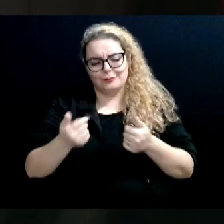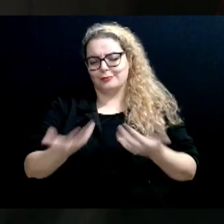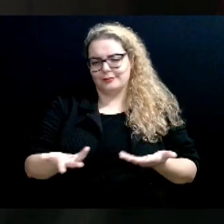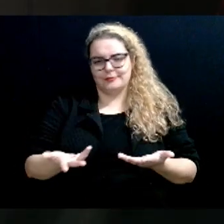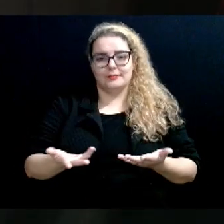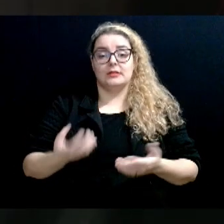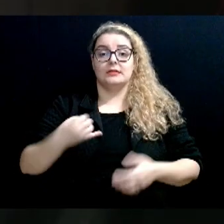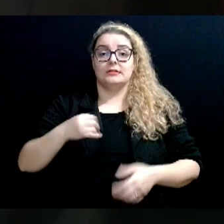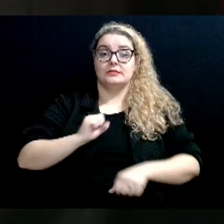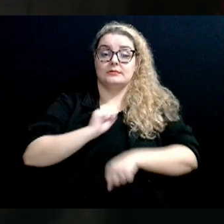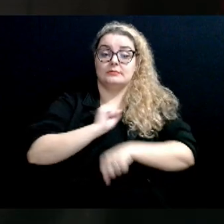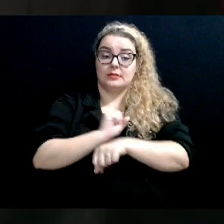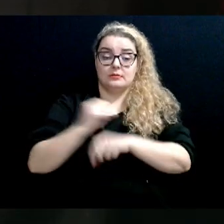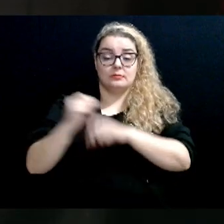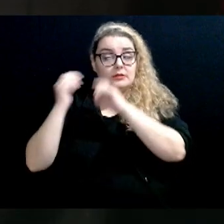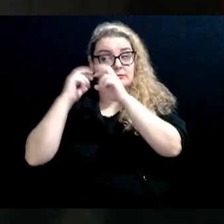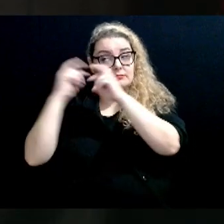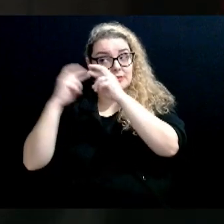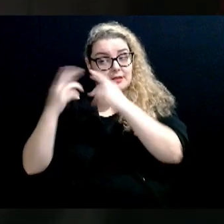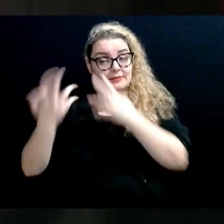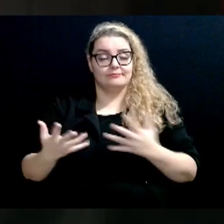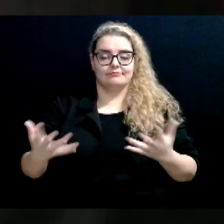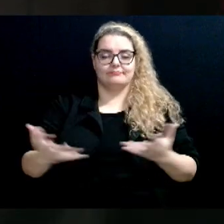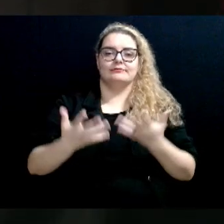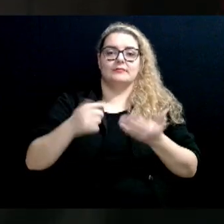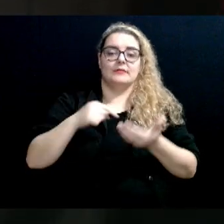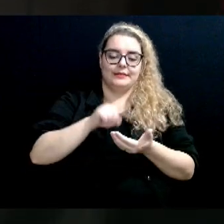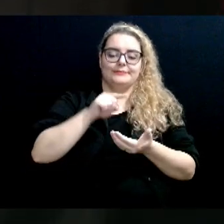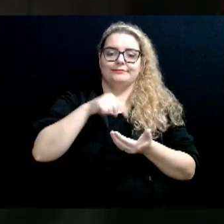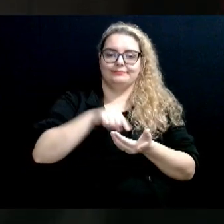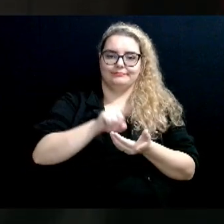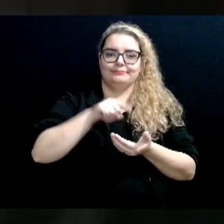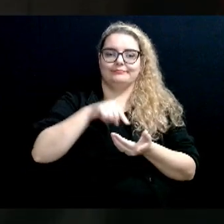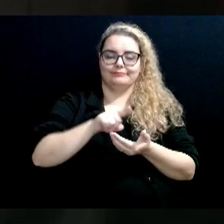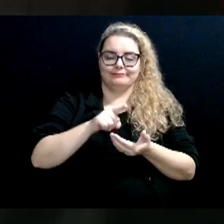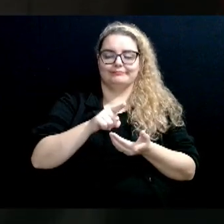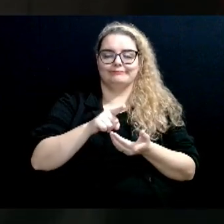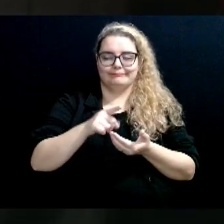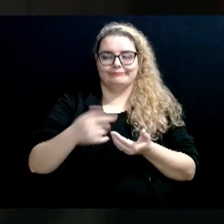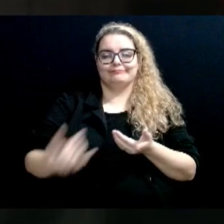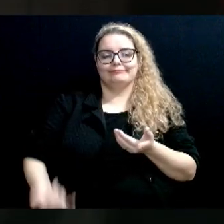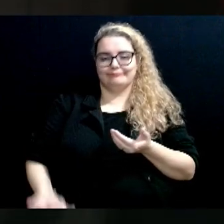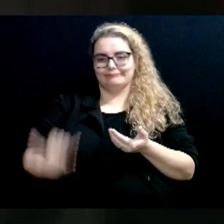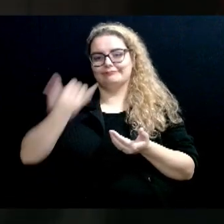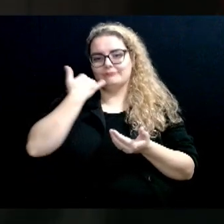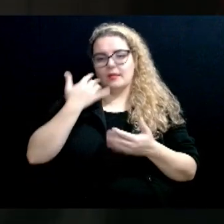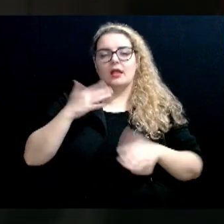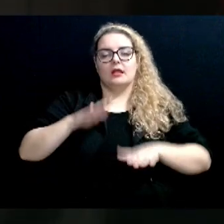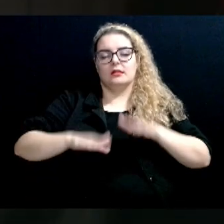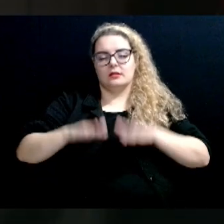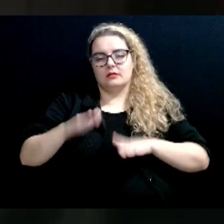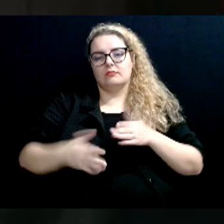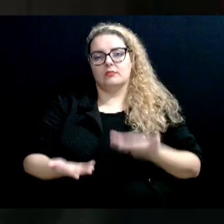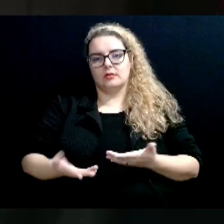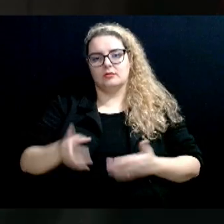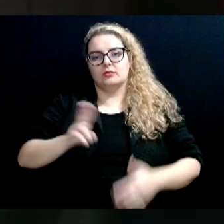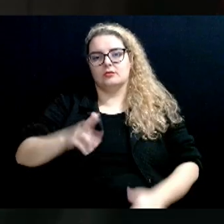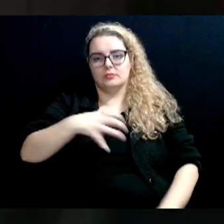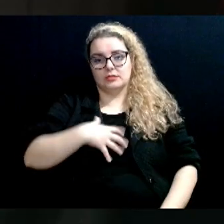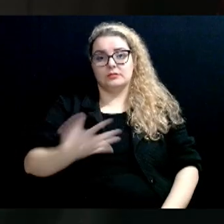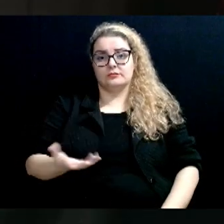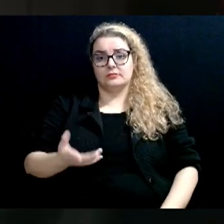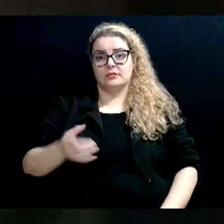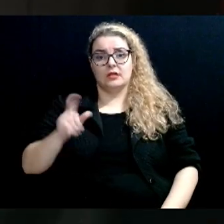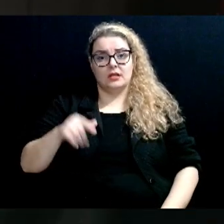os estímulos que nós temos na palma da mão com o celular, dependendo da forma que você utiliza, é uma fábrica de